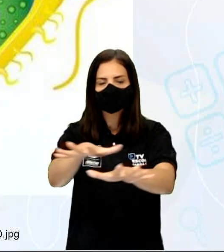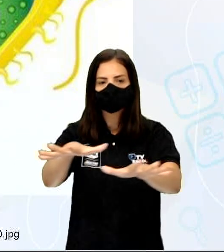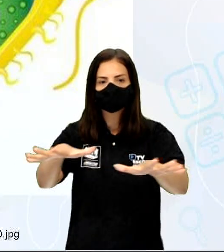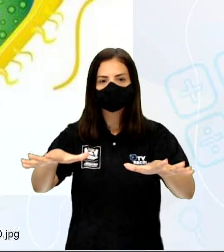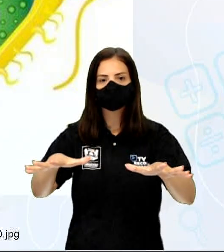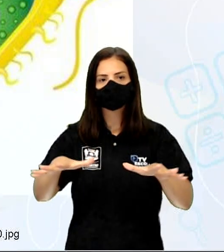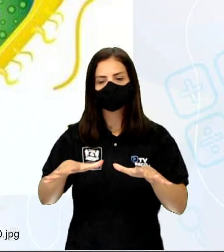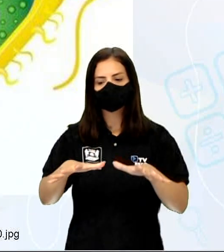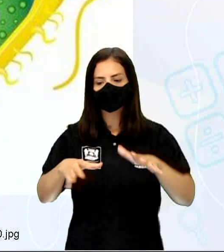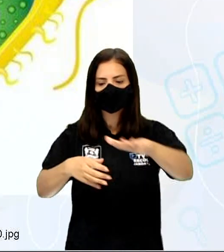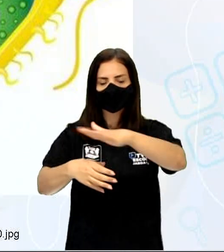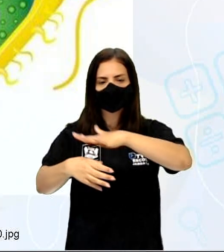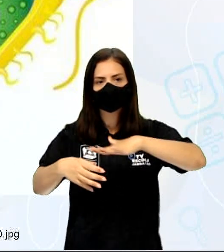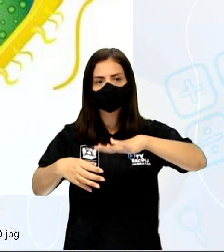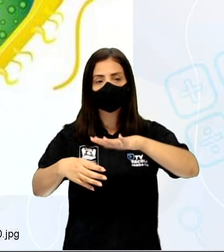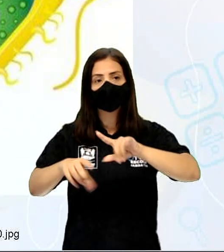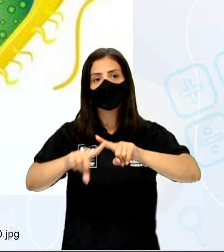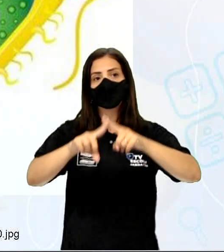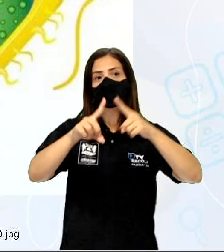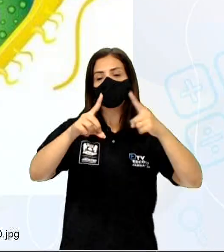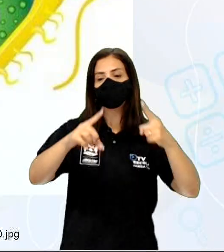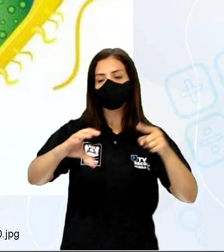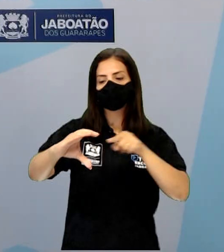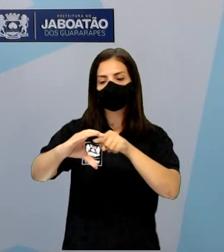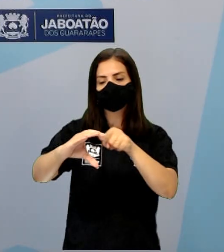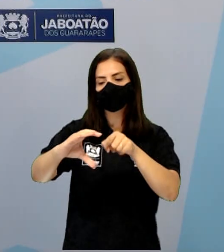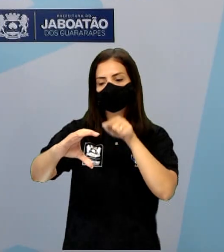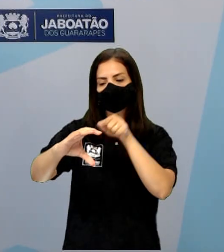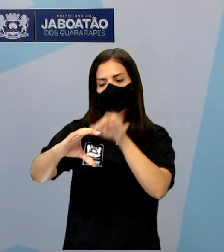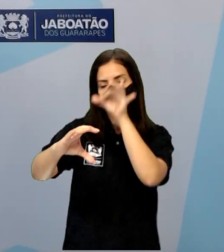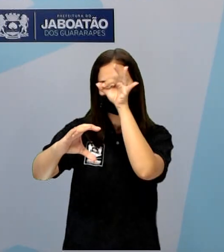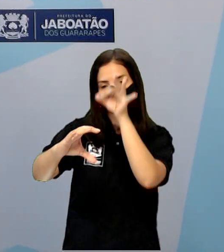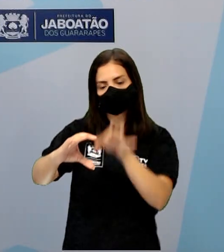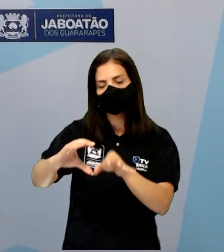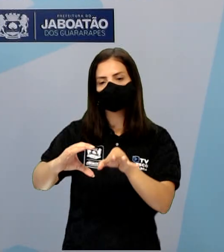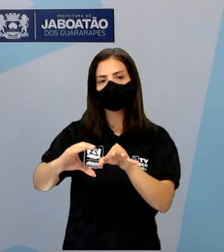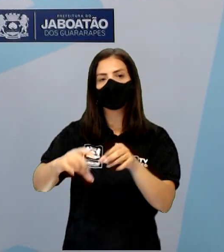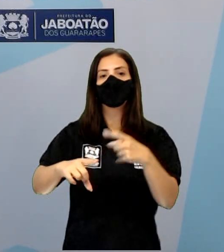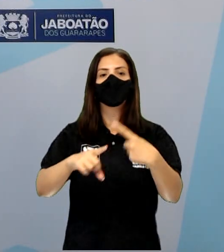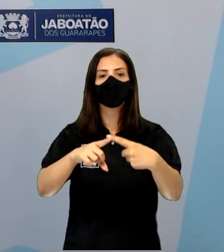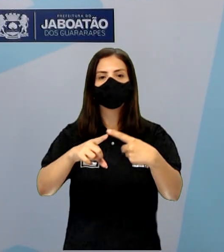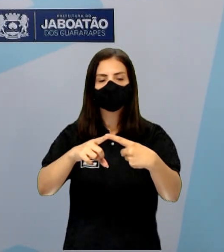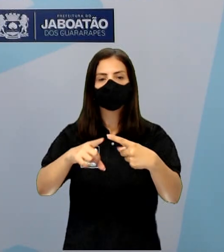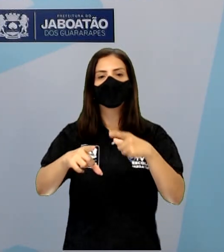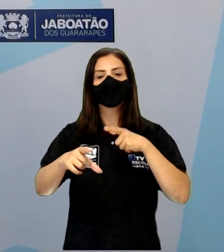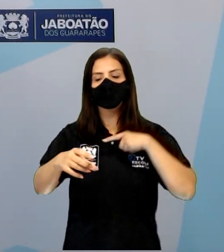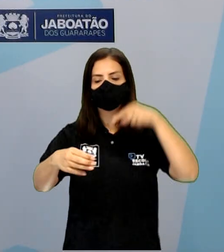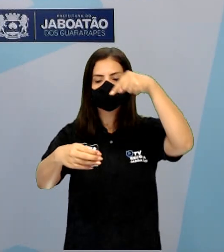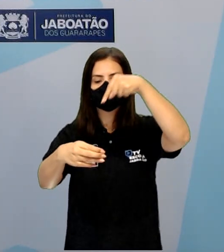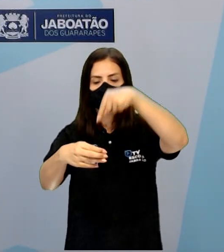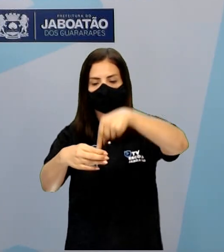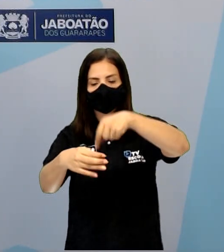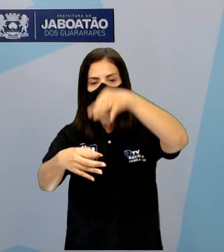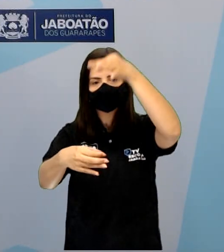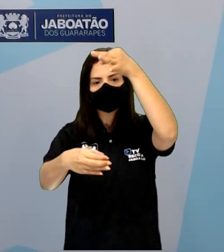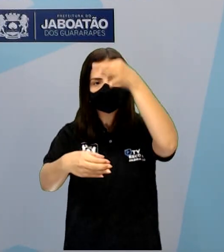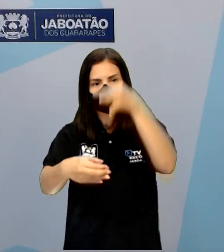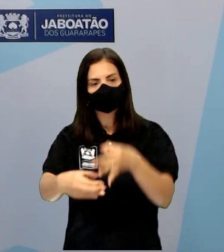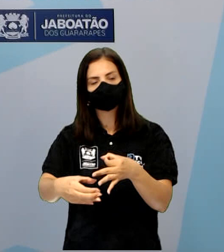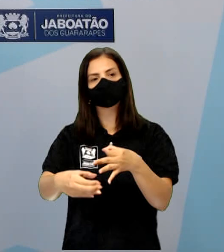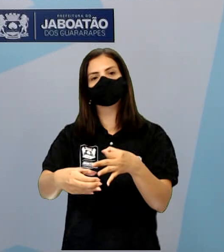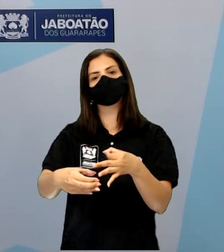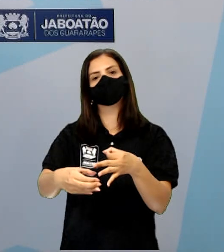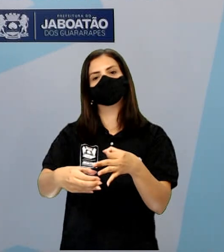são aqueles que têm núcleo organizado, estão um pouco à frente no aparecimento, no surgimento na linha